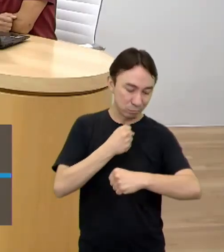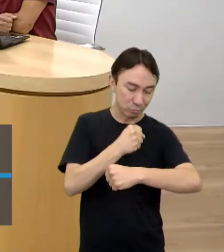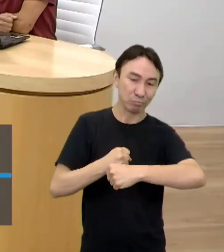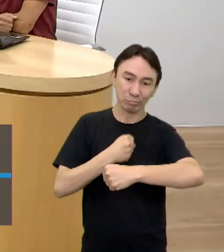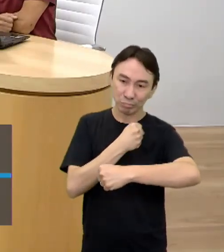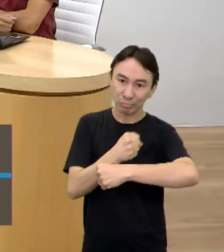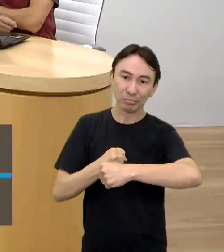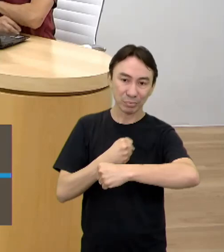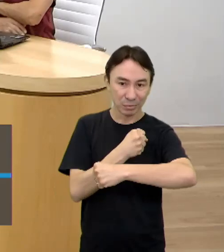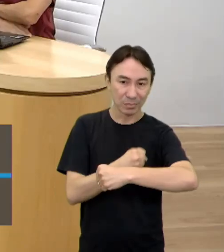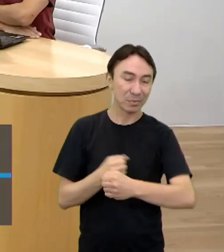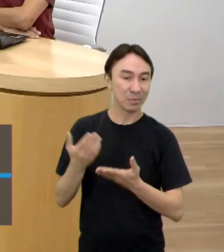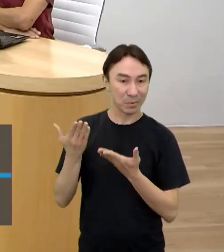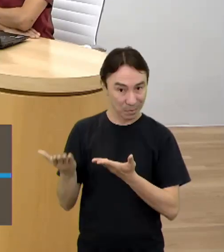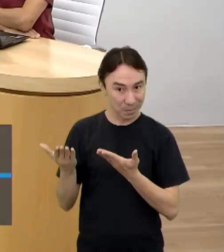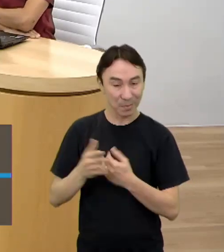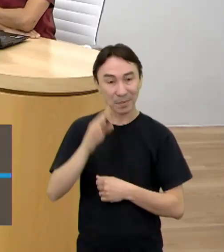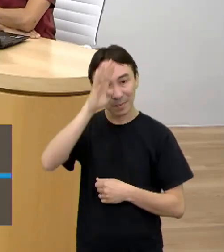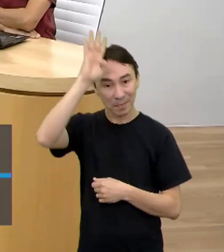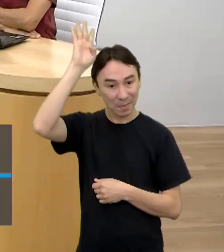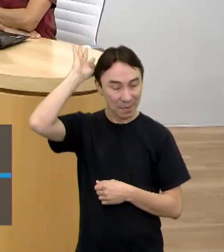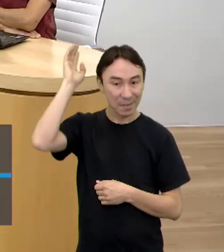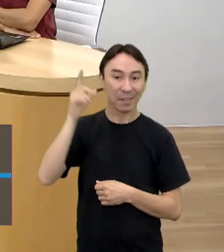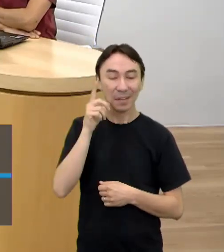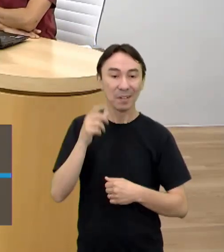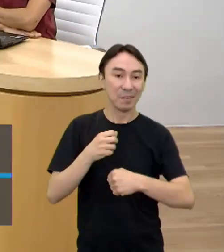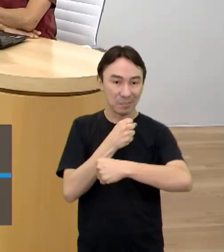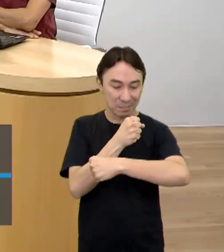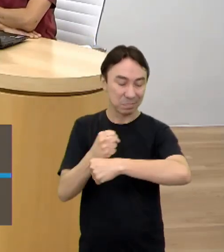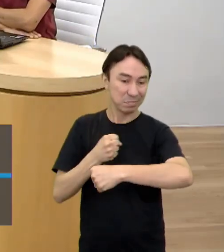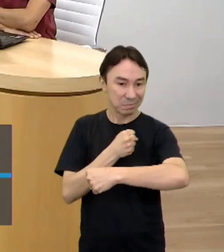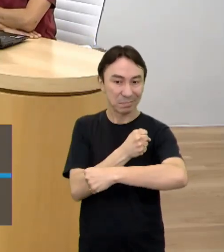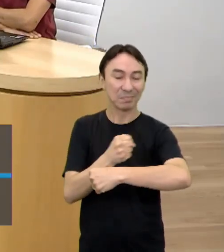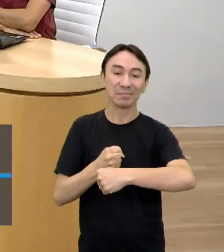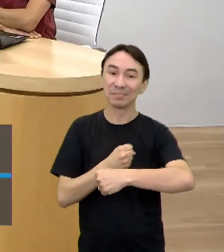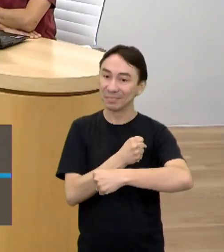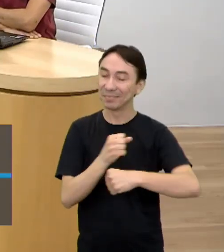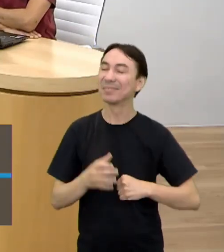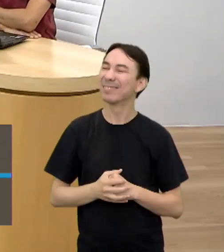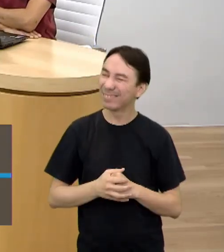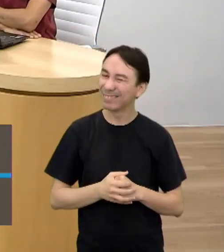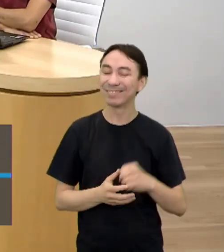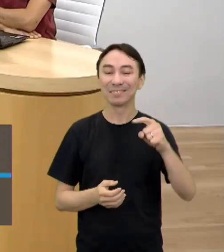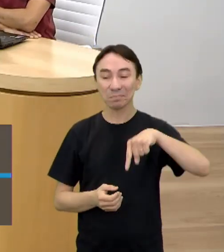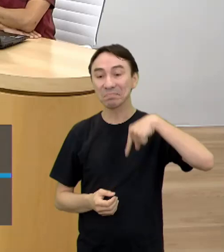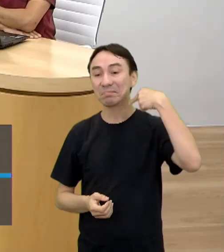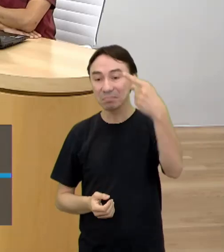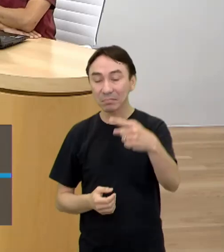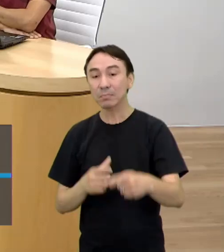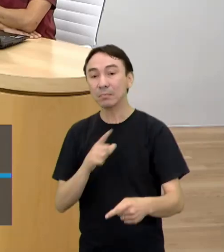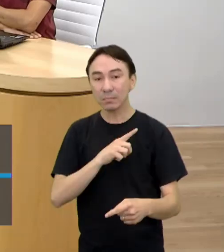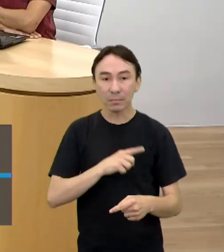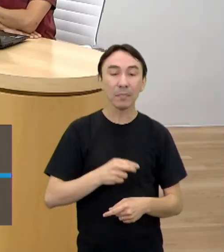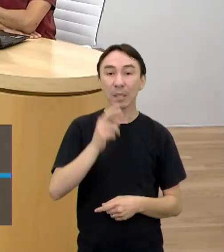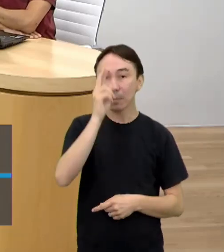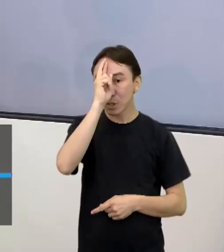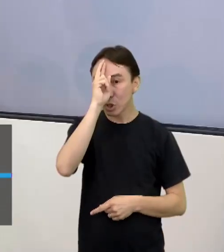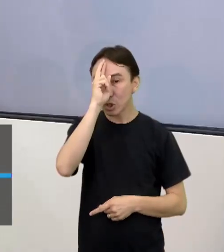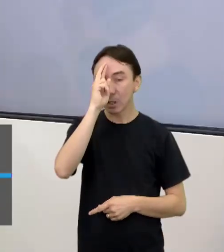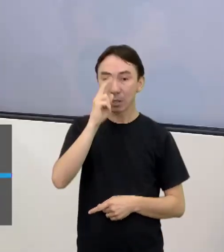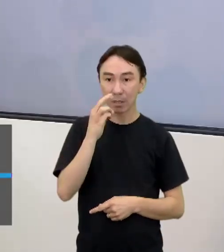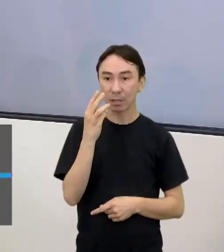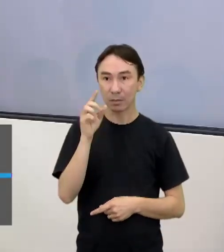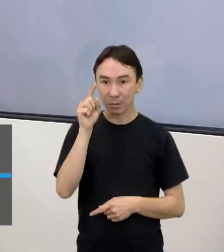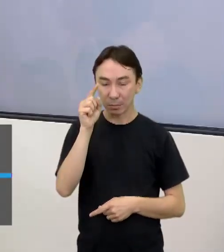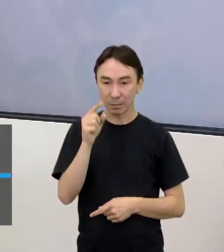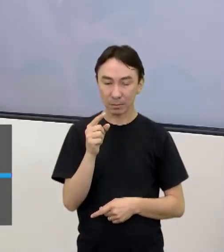comida afro. Hoje, muito legal, do meio-dia ao meio-dia e meia, não perca por nada. E em seguida, do 12h30 às 13h, a